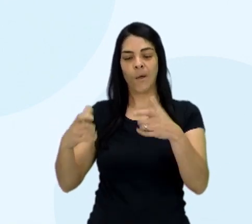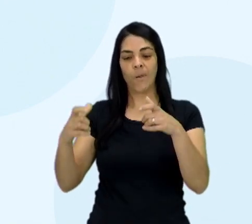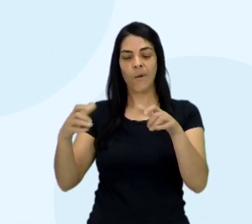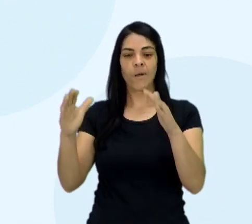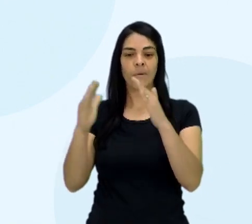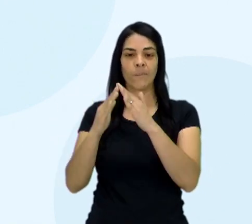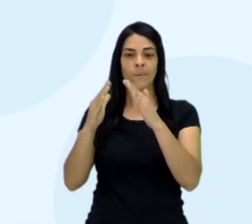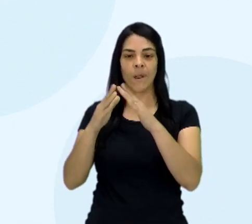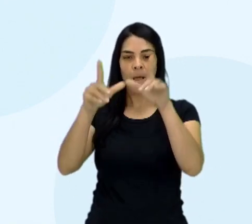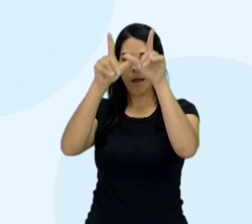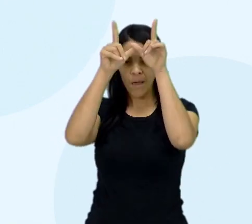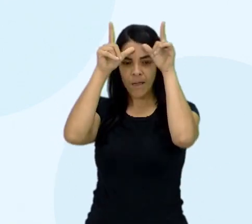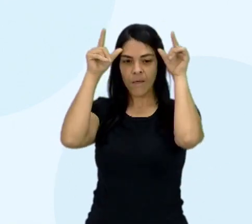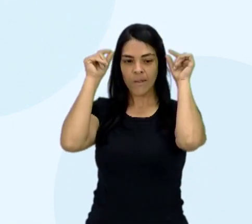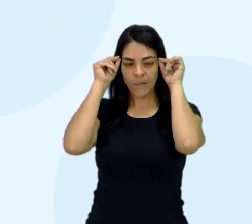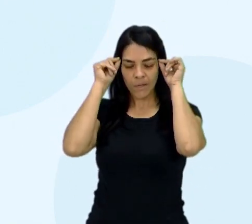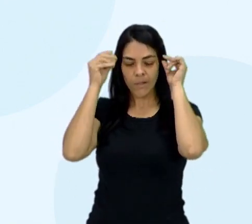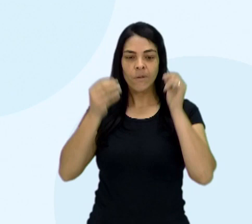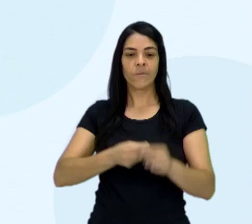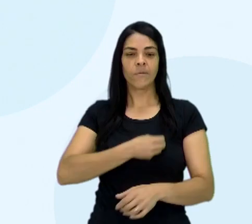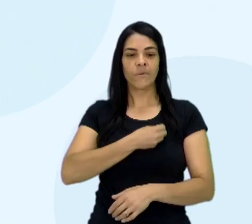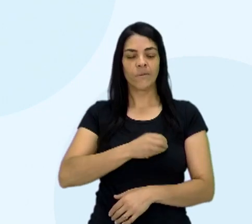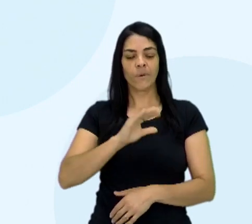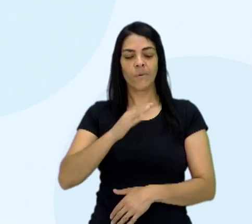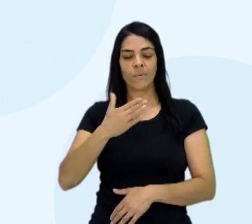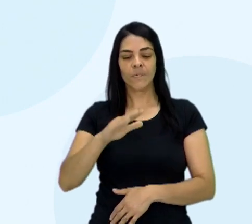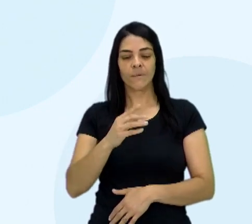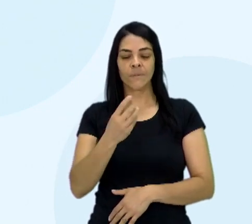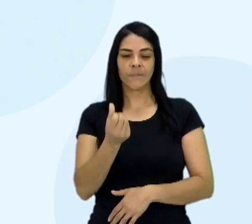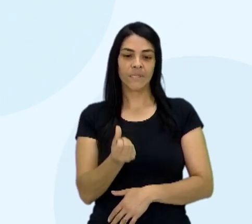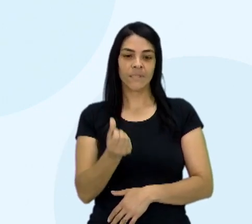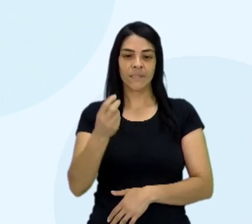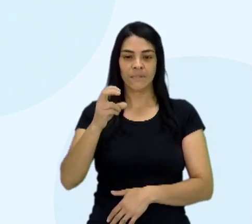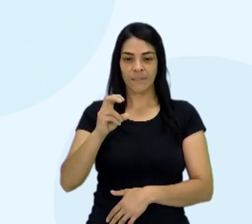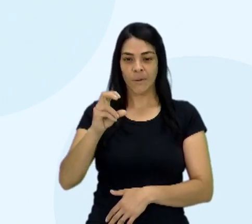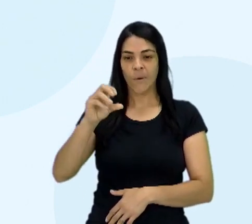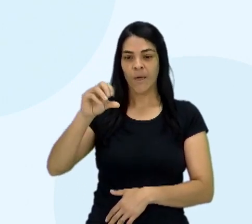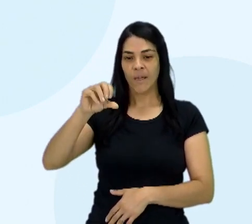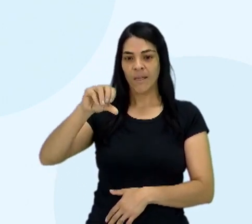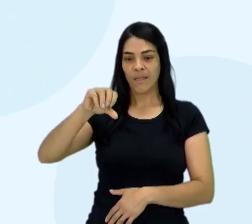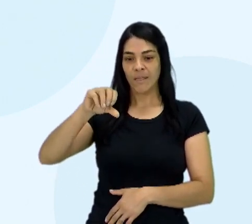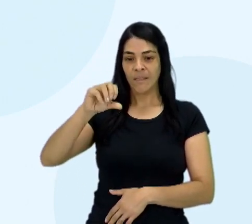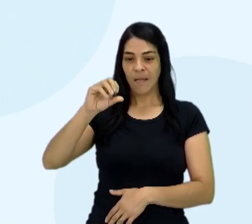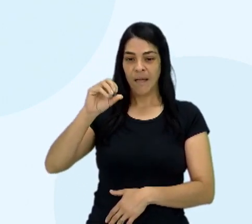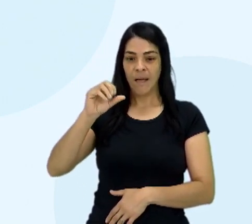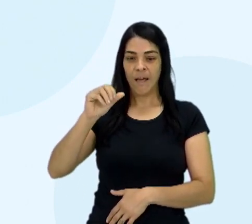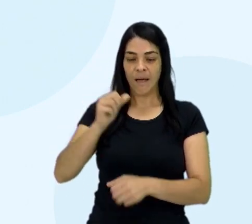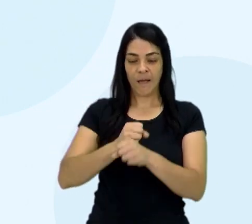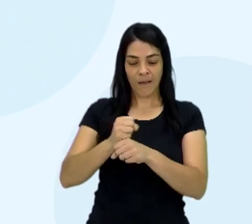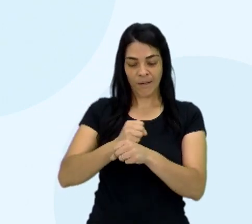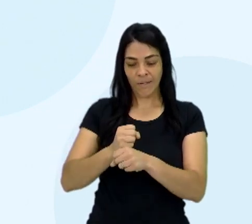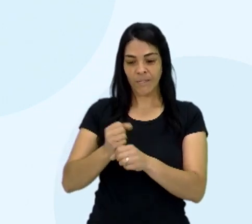mais ou menos aí 650 anos antes de Cristo. Então, tem mais ou menos aí